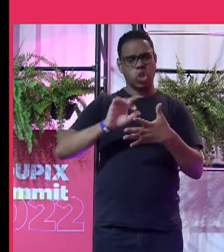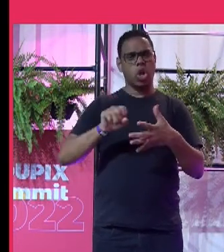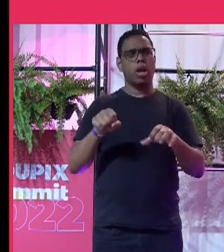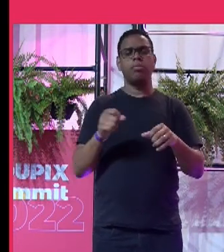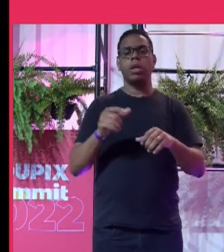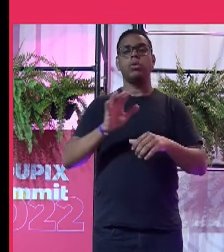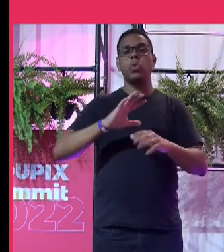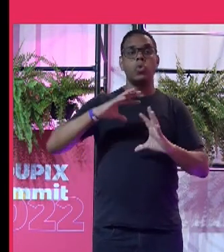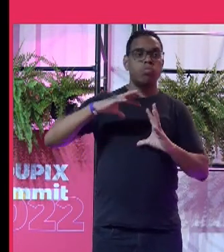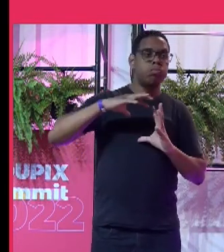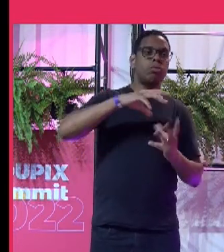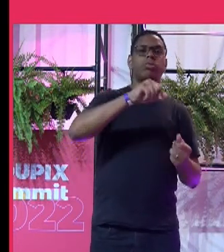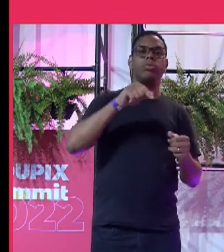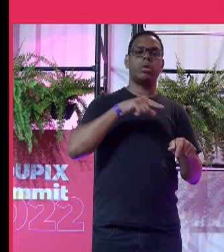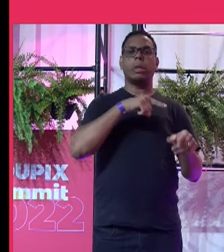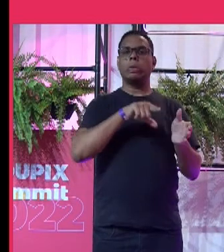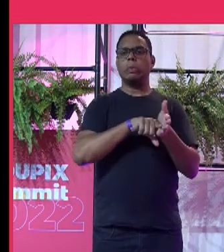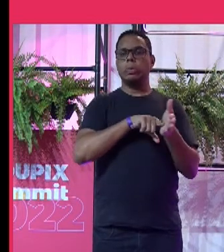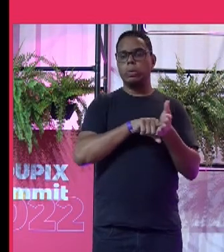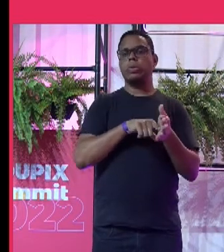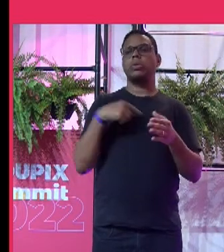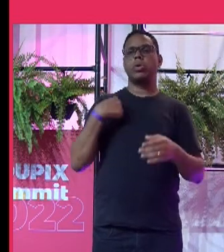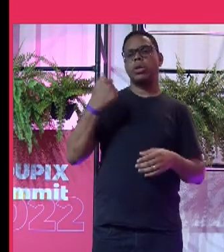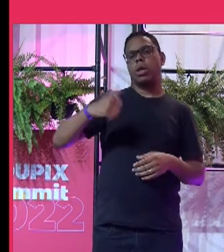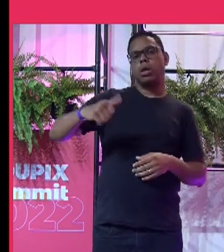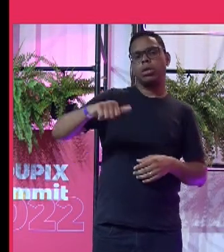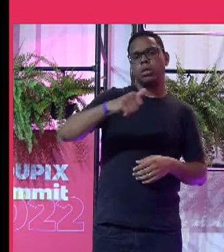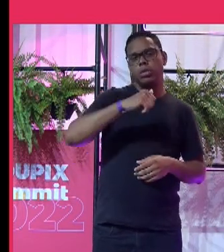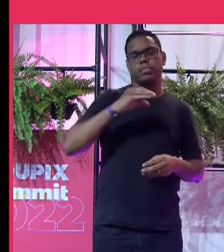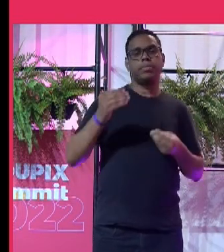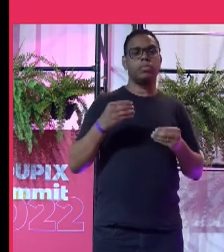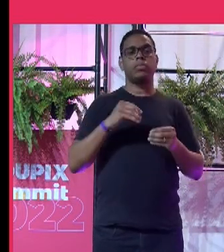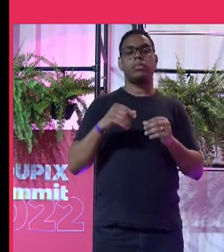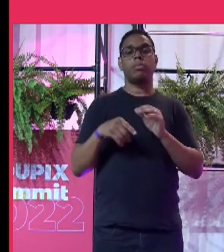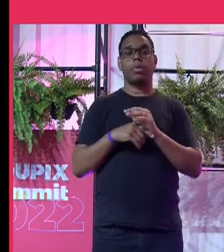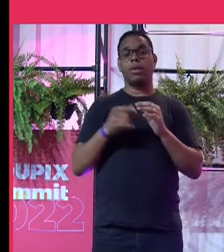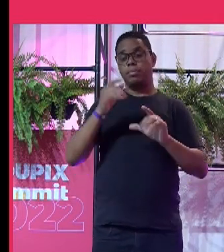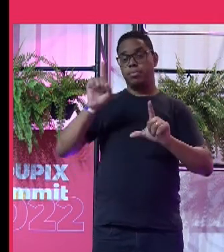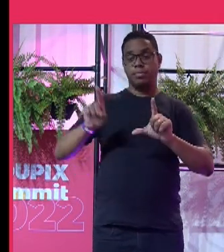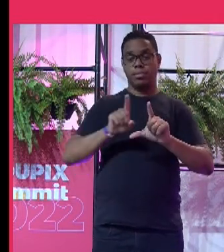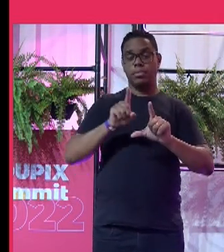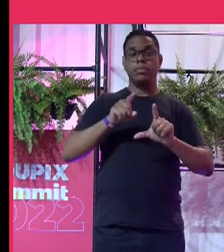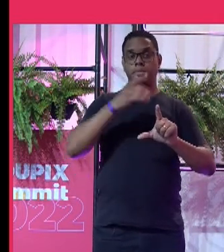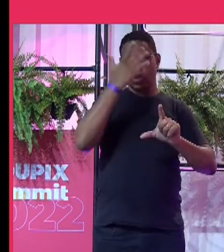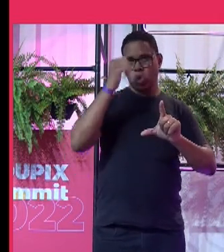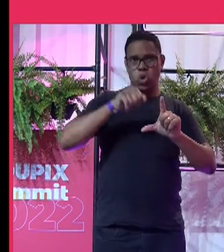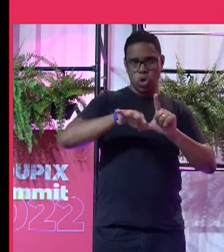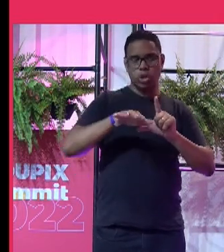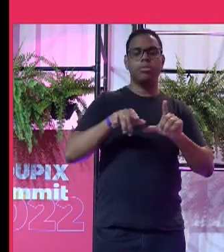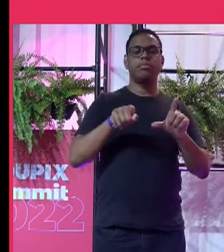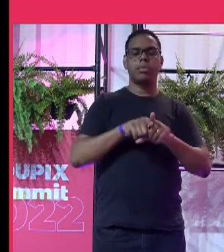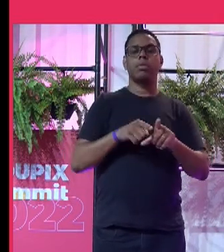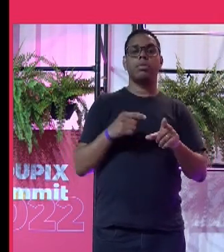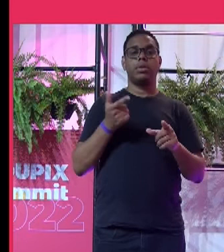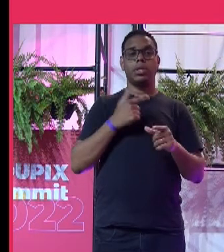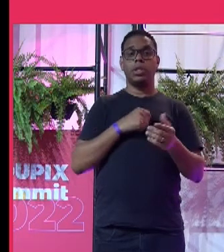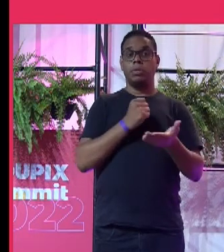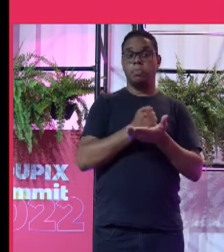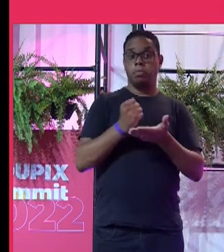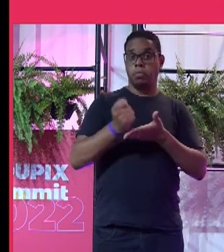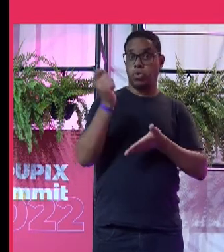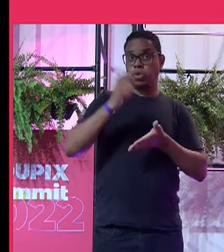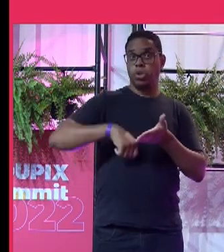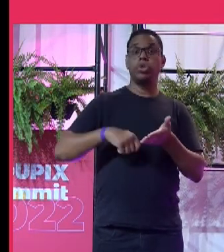gente utiliza número e performance, analisa esses números e performance dos creators para conseguir trabalhar com eles. E, uma vez tendo o contrato